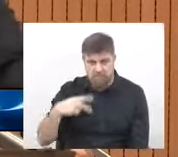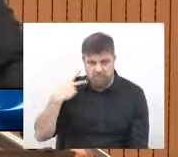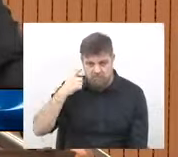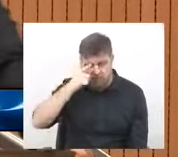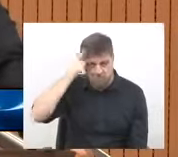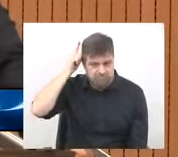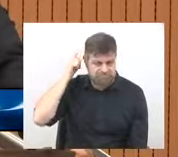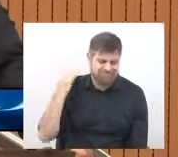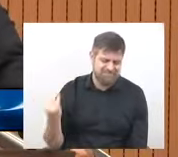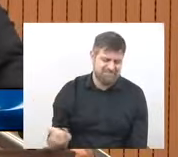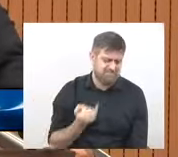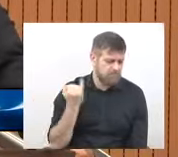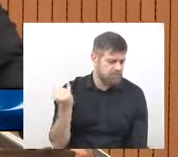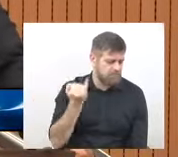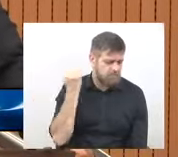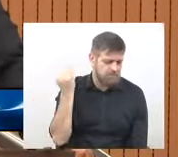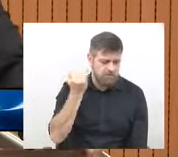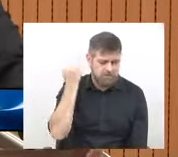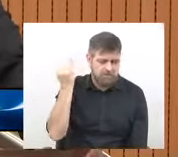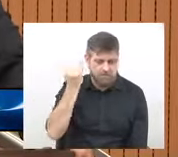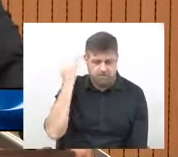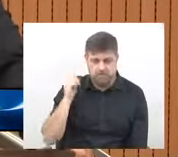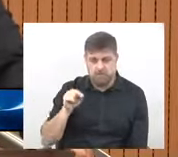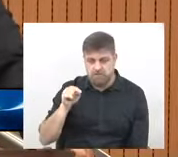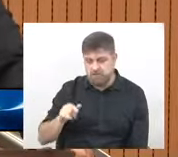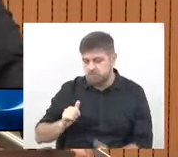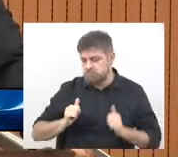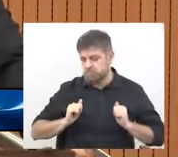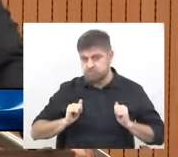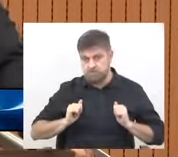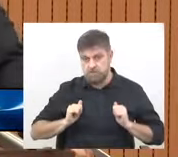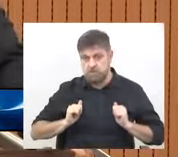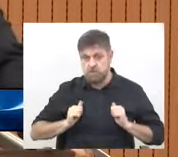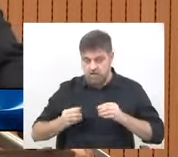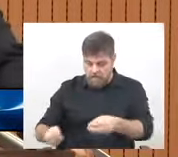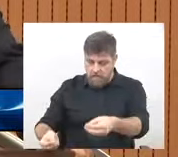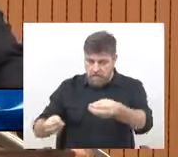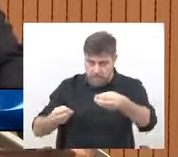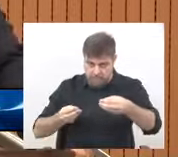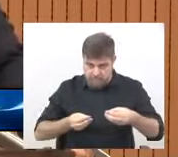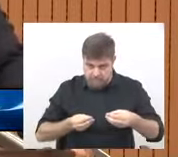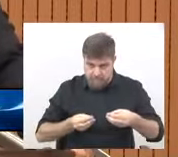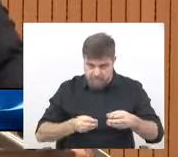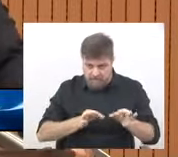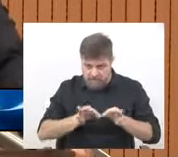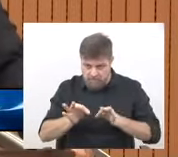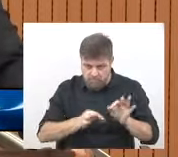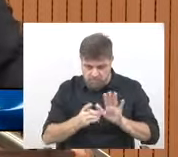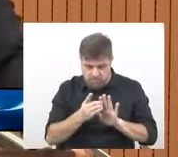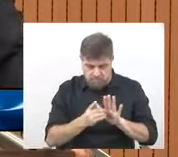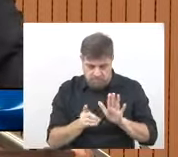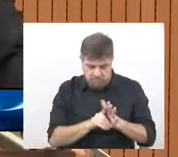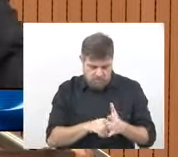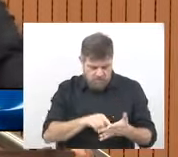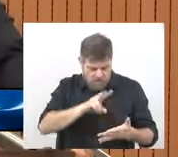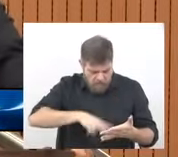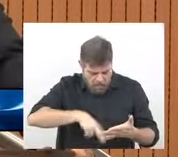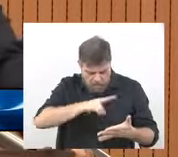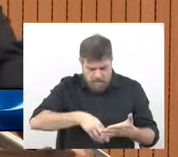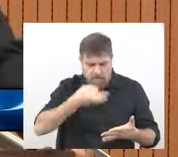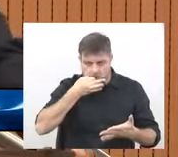nobre vereador Aurélio Cláudio, que não deixou processo algum parado. Então, eu quero aqui nessa